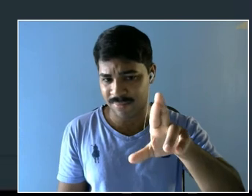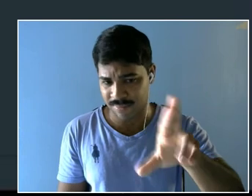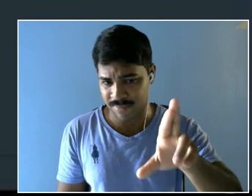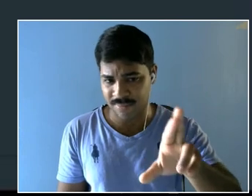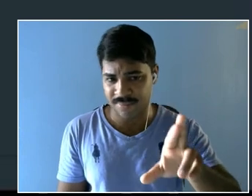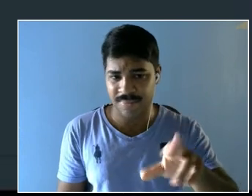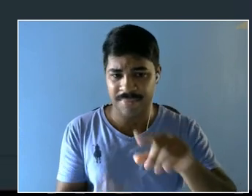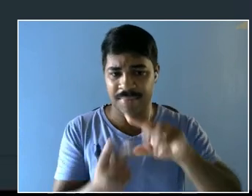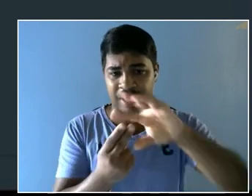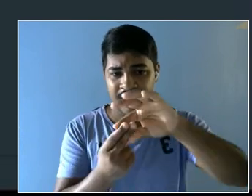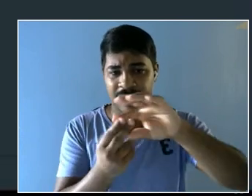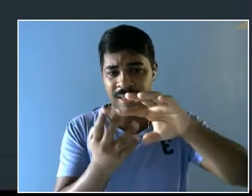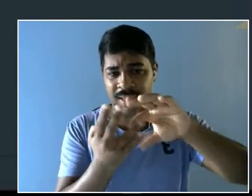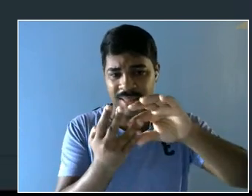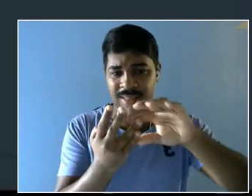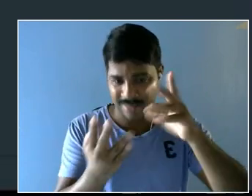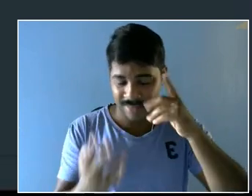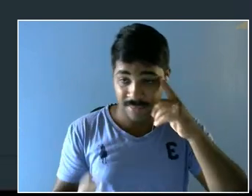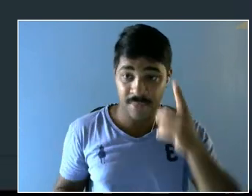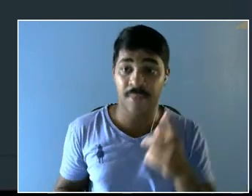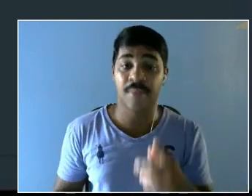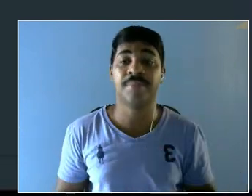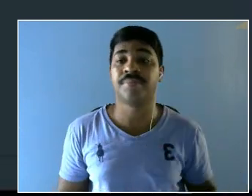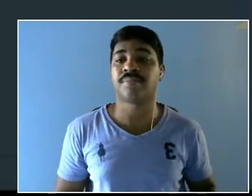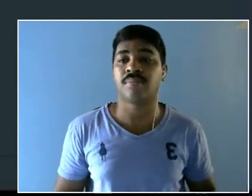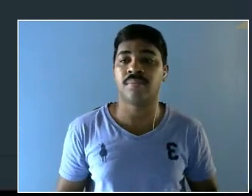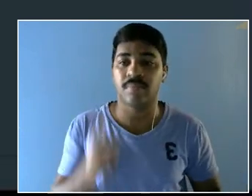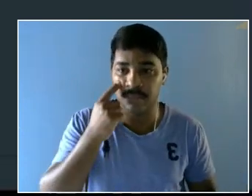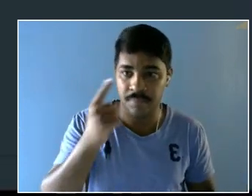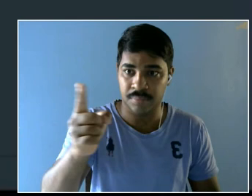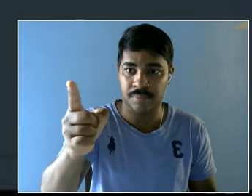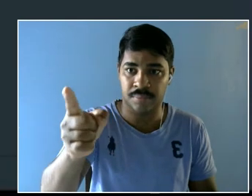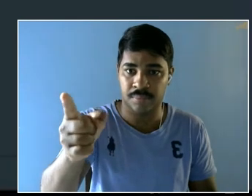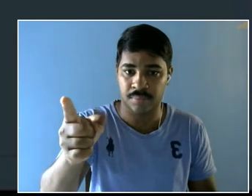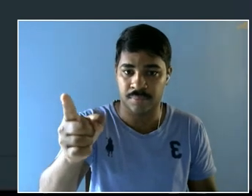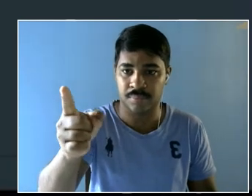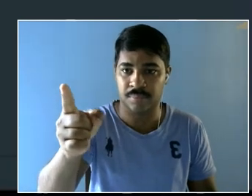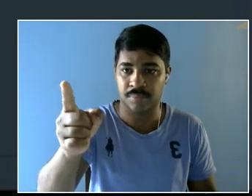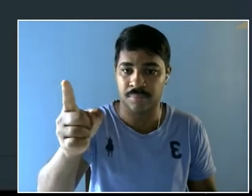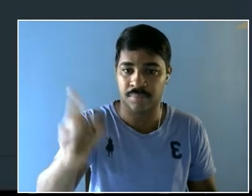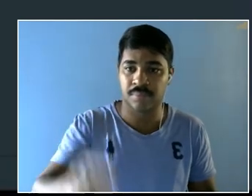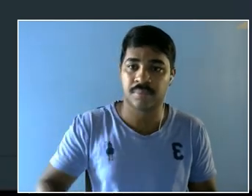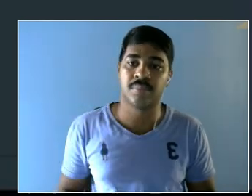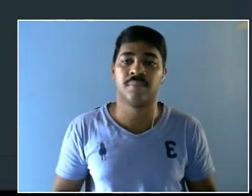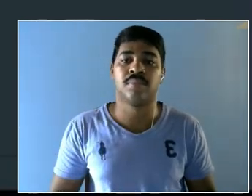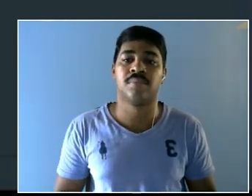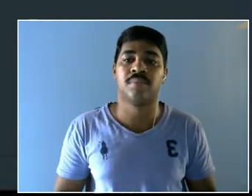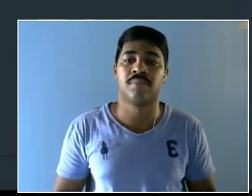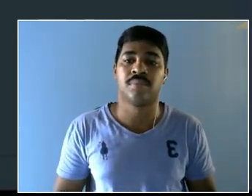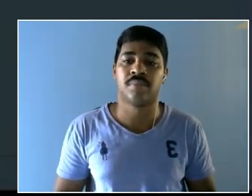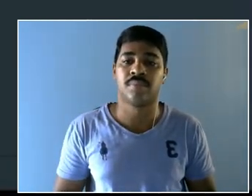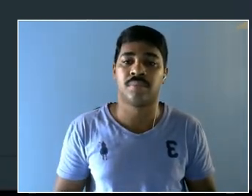Vamos lá. Números pares faz assim, né? 0, 2, 4, 6,